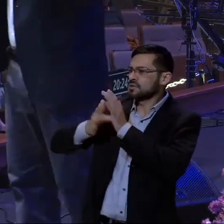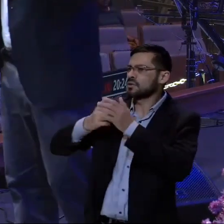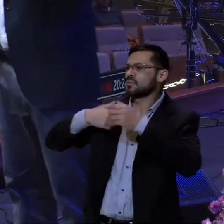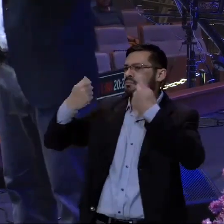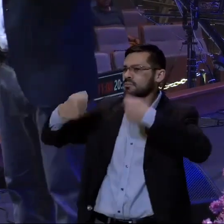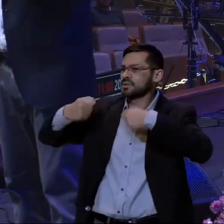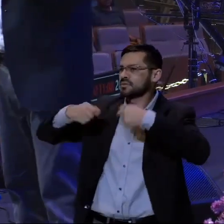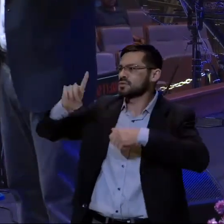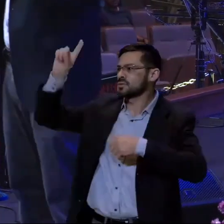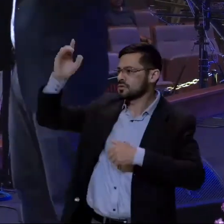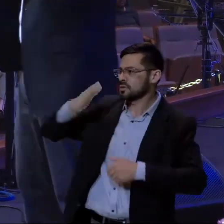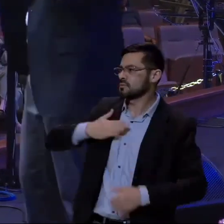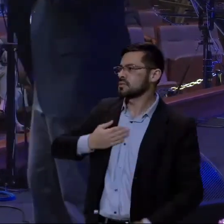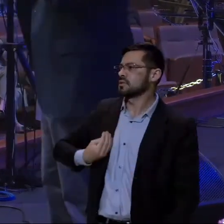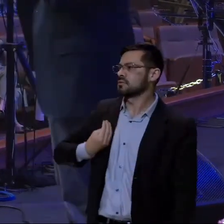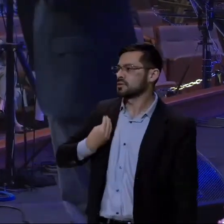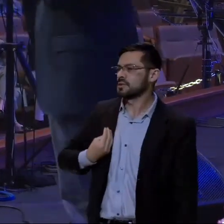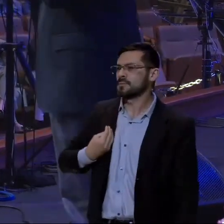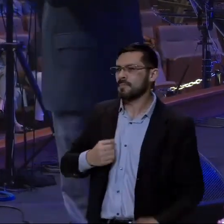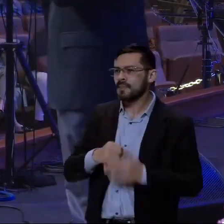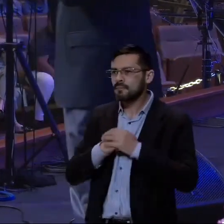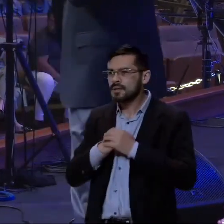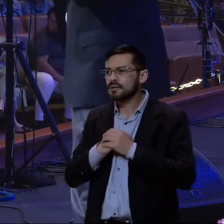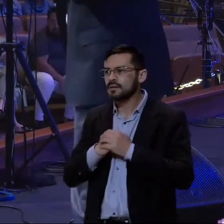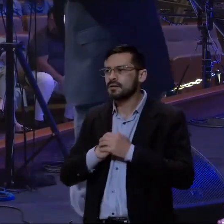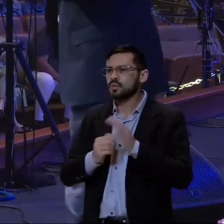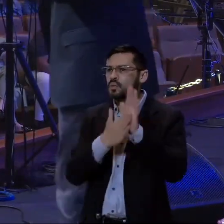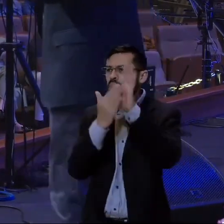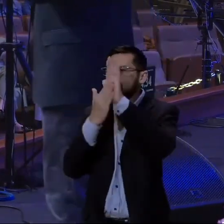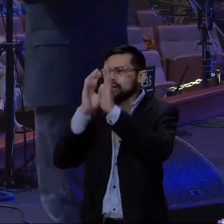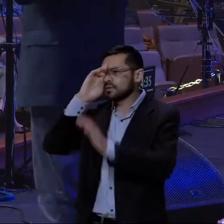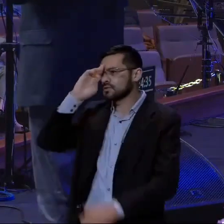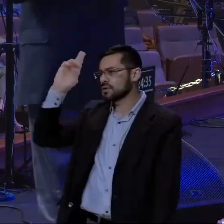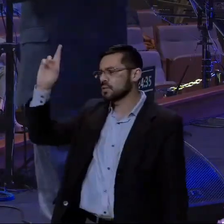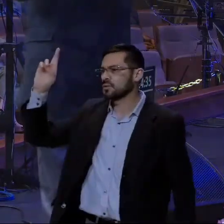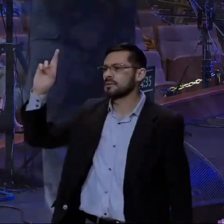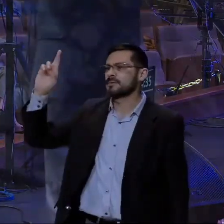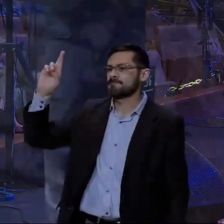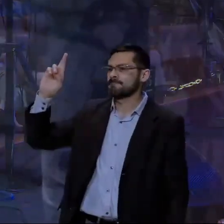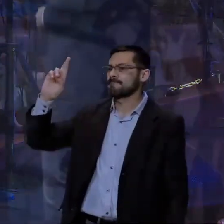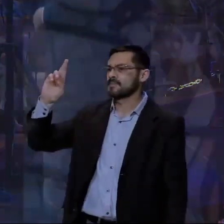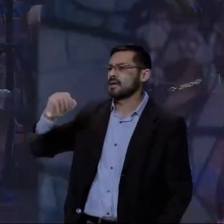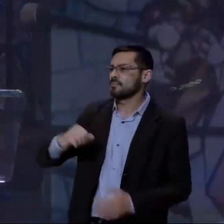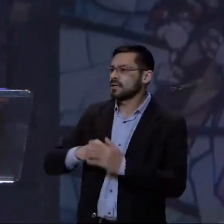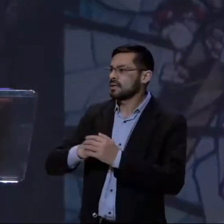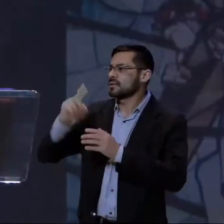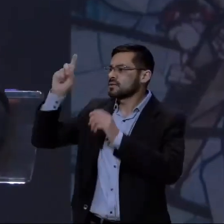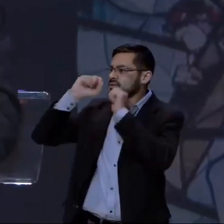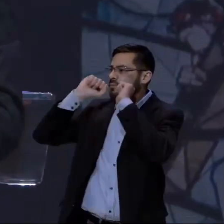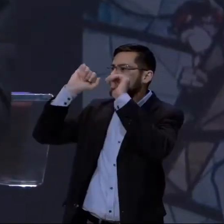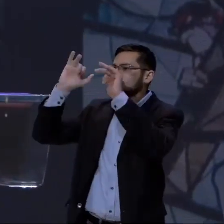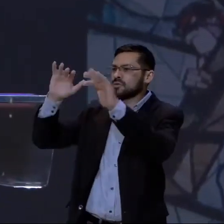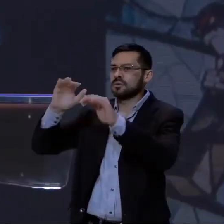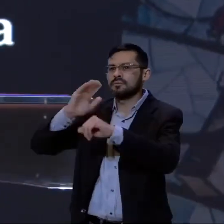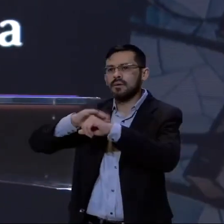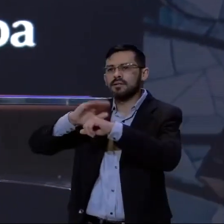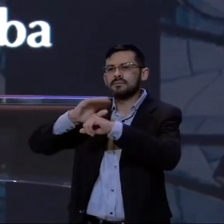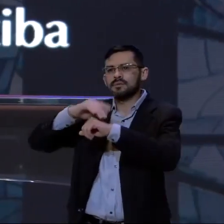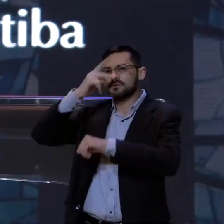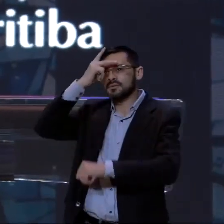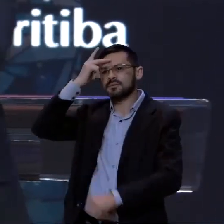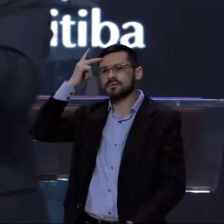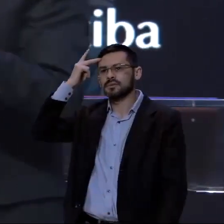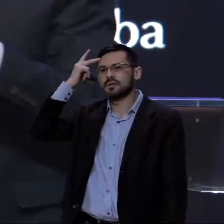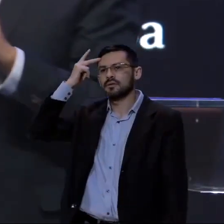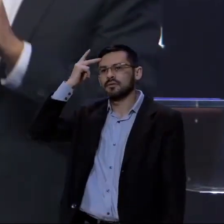na minha vida, na minha história, amém. Louvado seja o Senhor, ali atrás, louvado seja o Senhor, Deus te abençoe. Tem mais gente dizendo: hoje eu